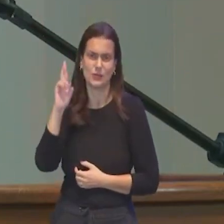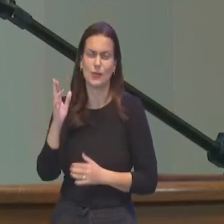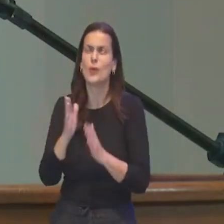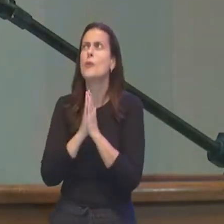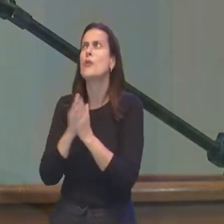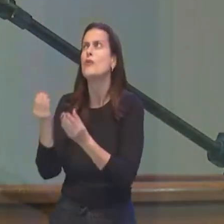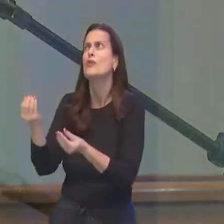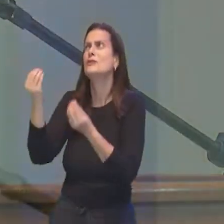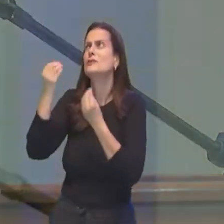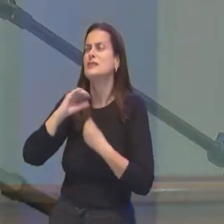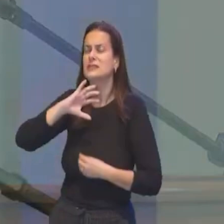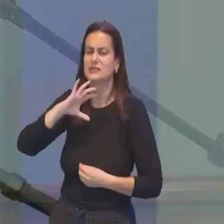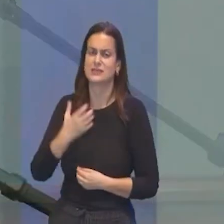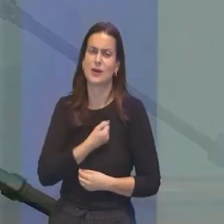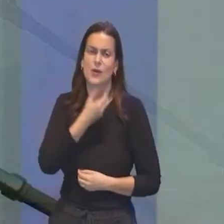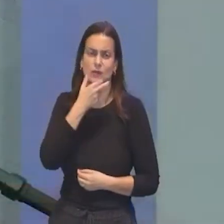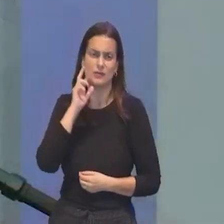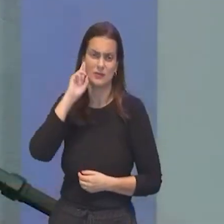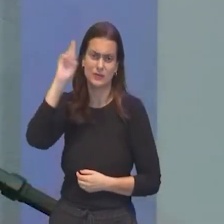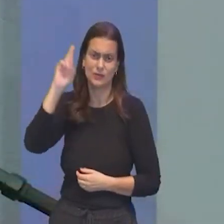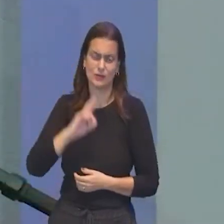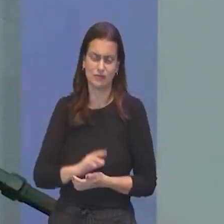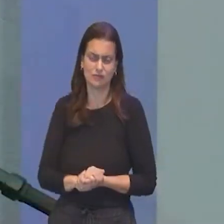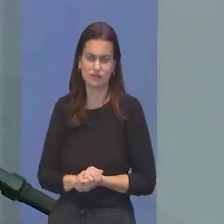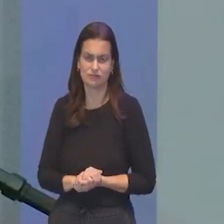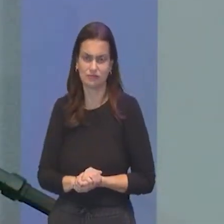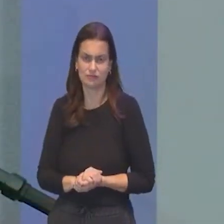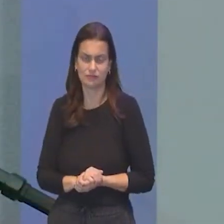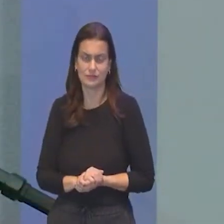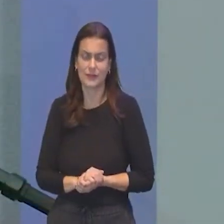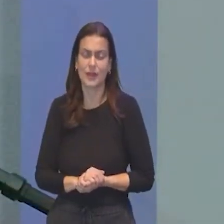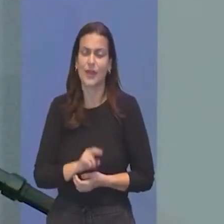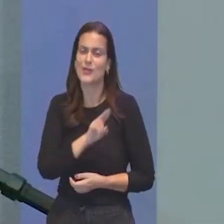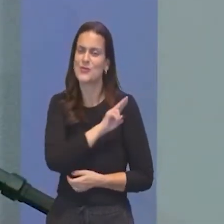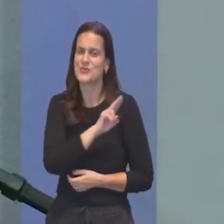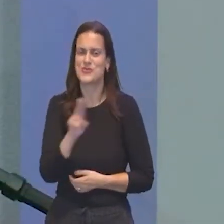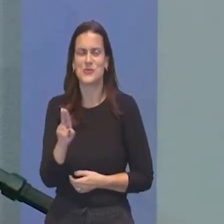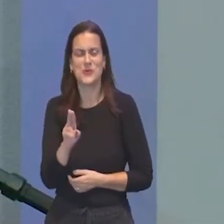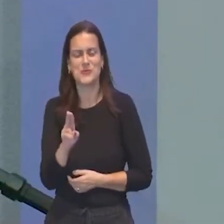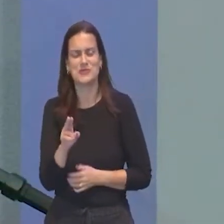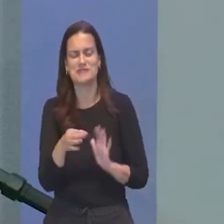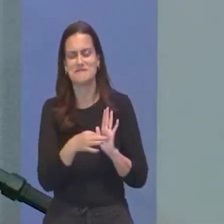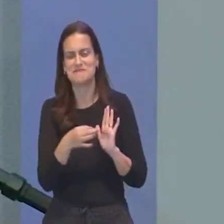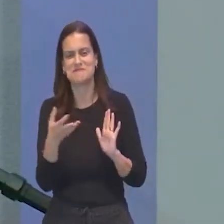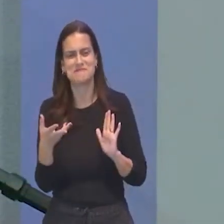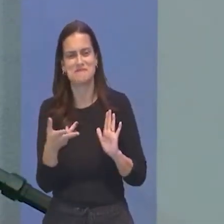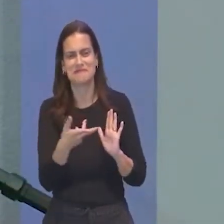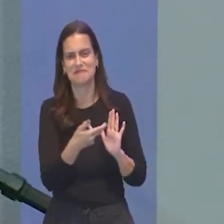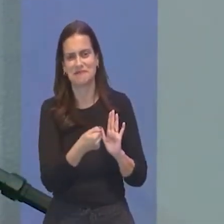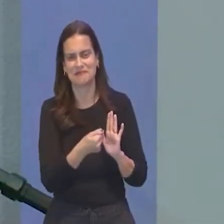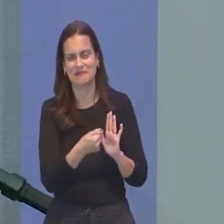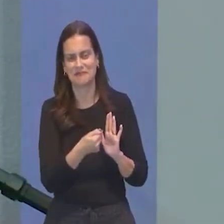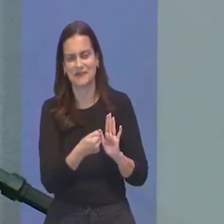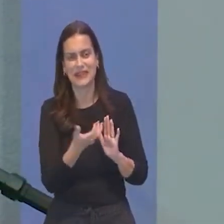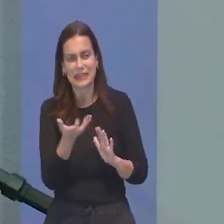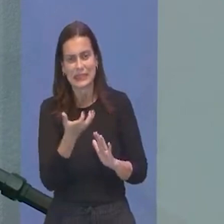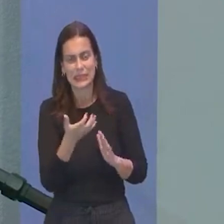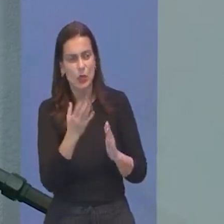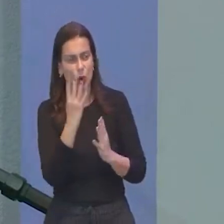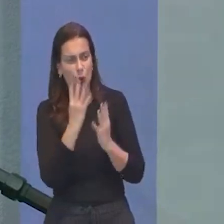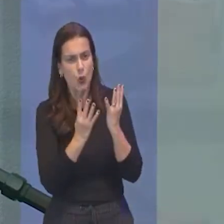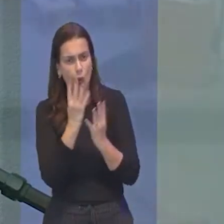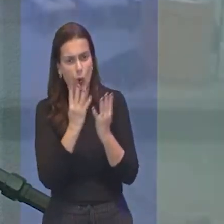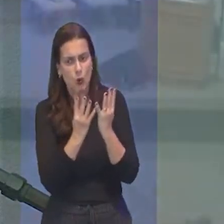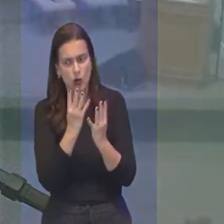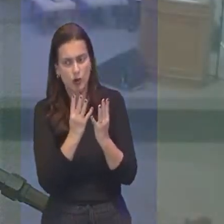Salva, Senhor. É muito sugestivo o nome deste coro. Eu queria que o coro Hosana, cadê o coro